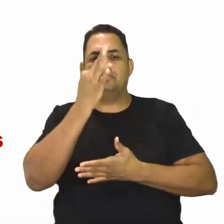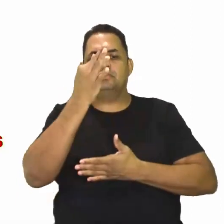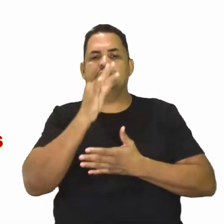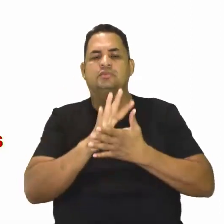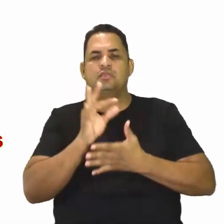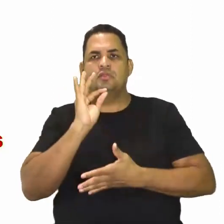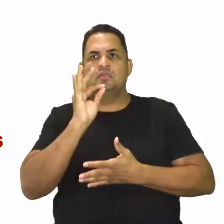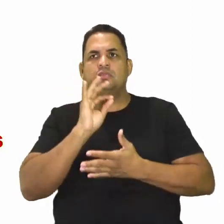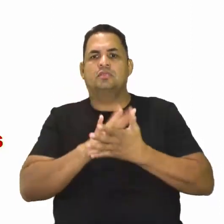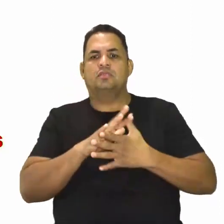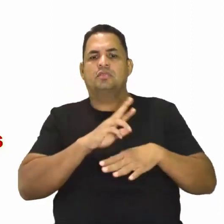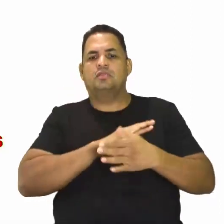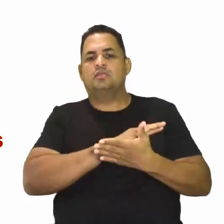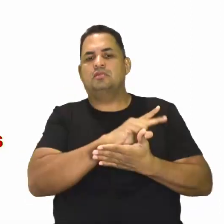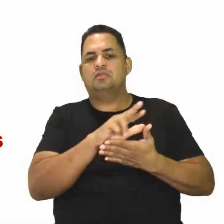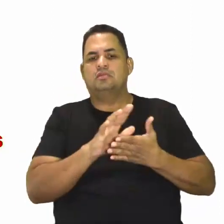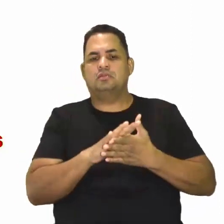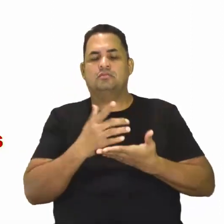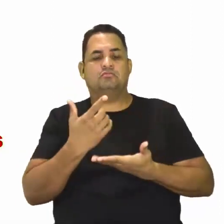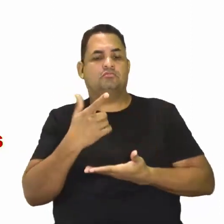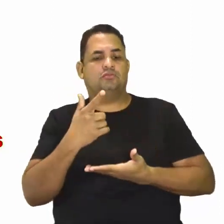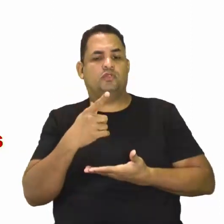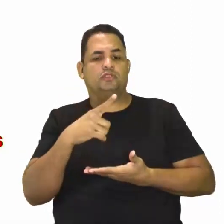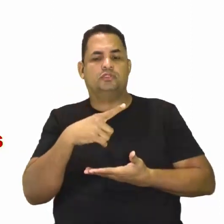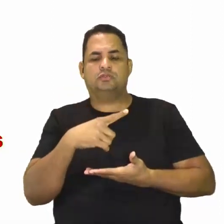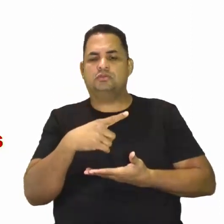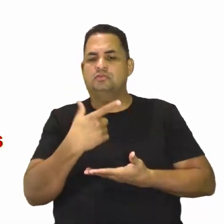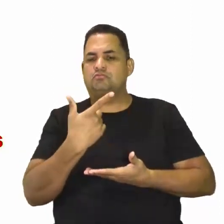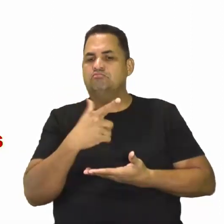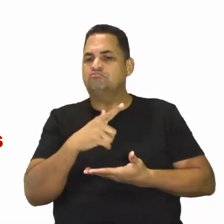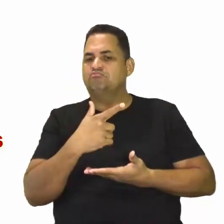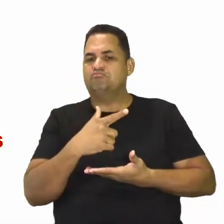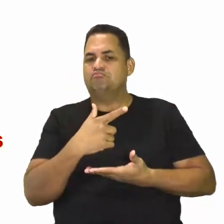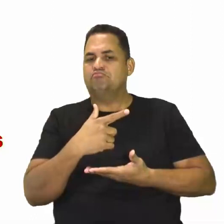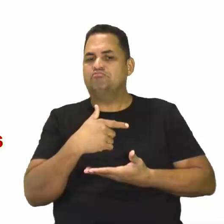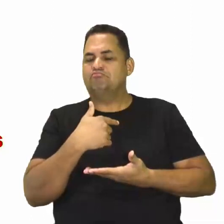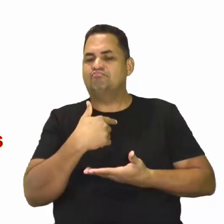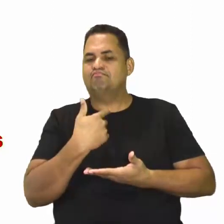As espécies não podem causar danos físicos, como